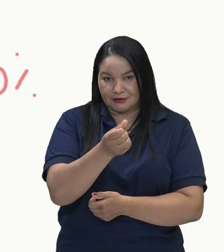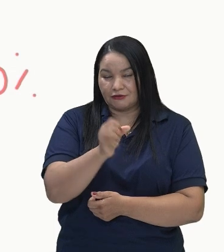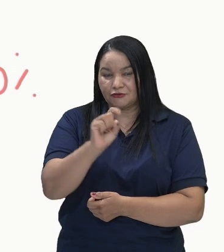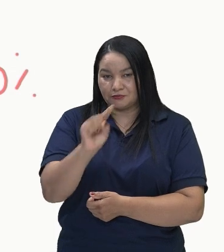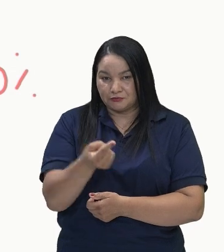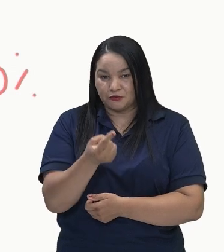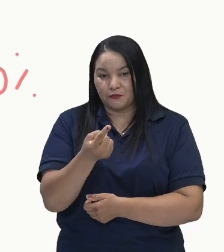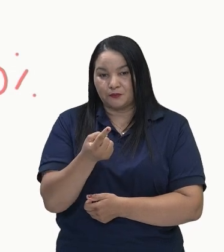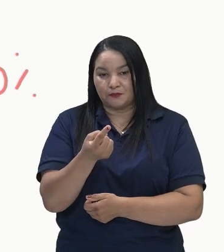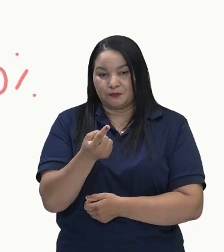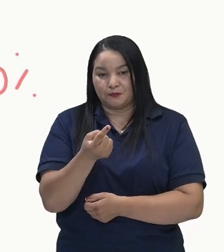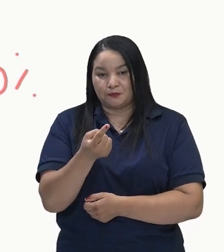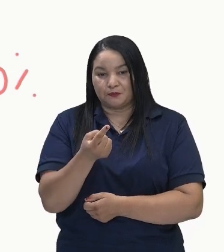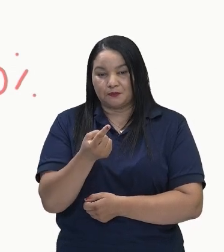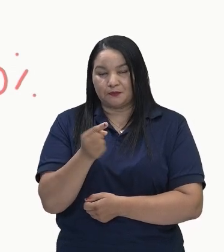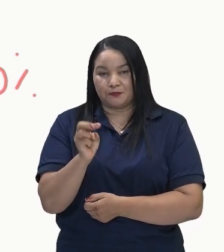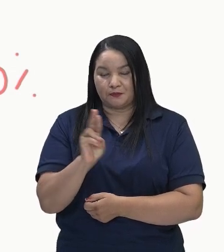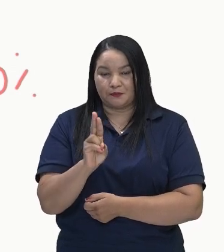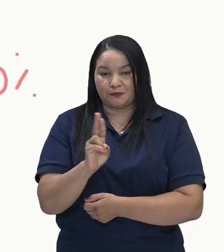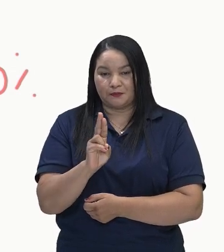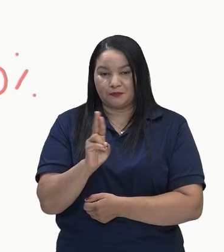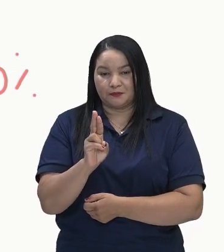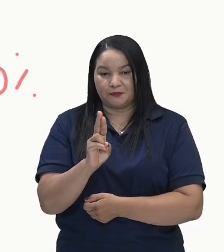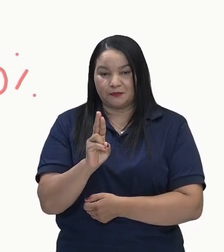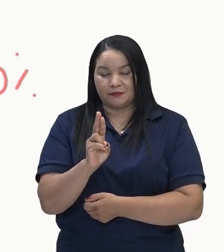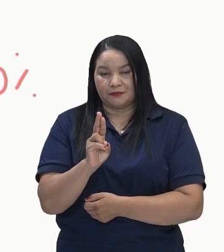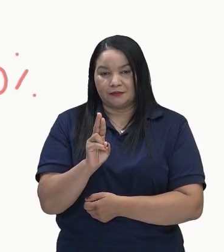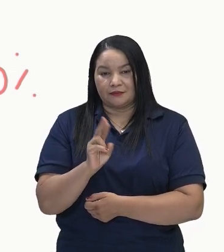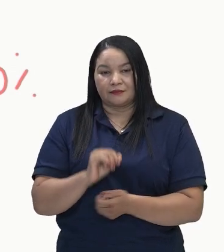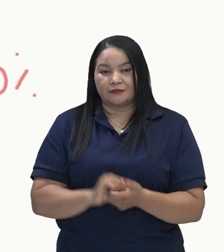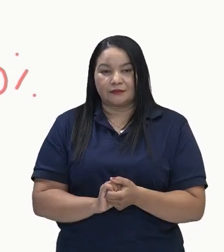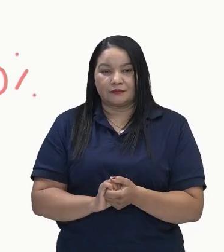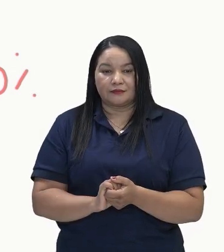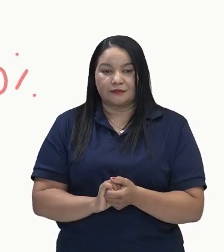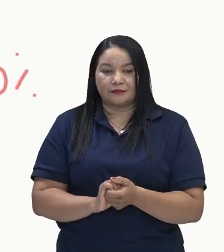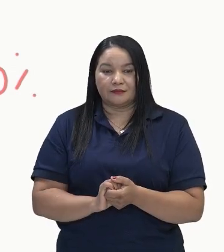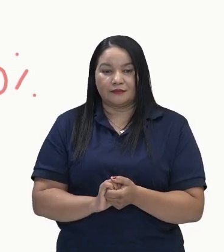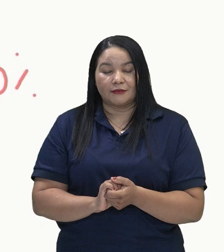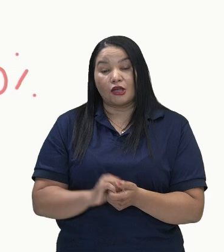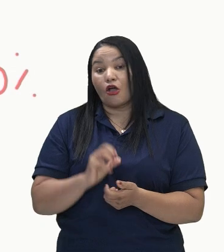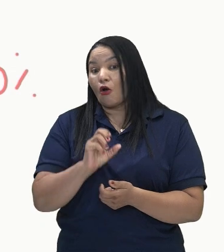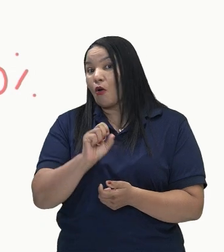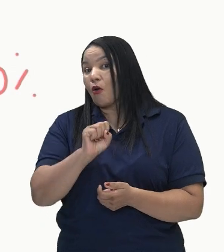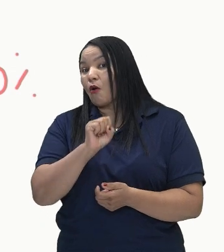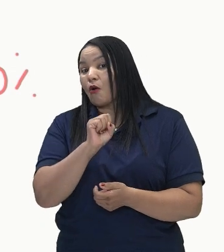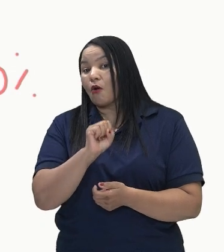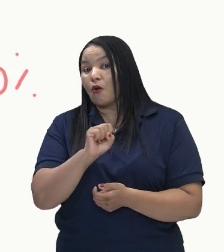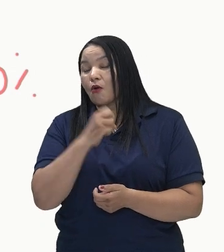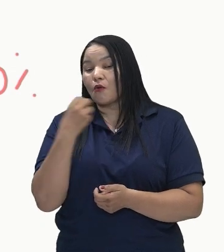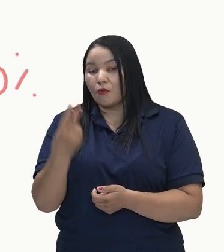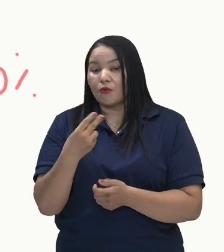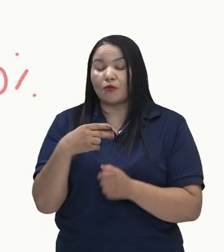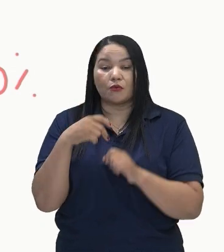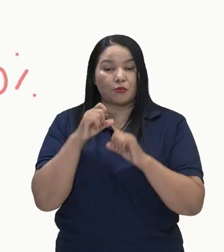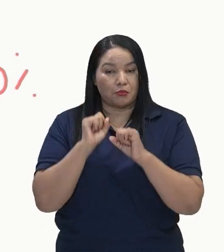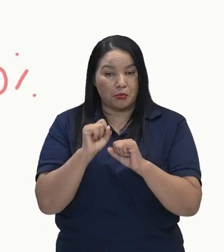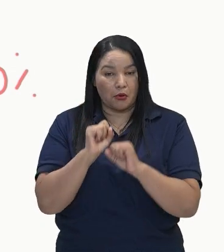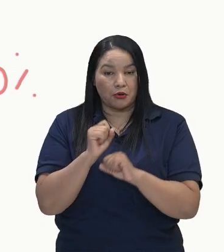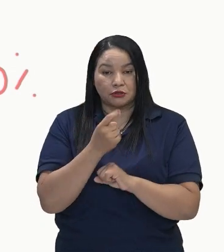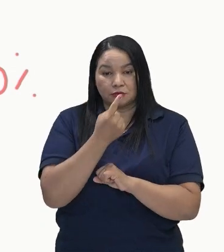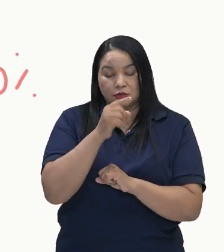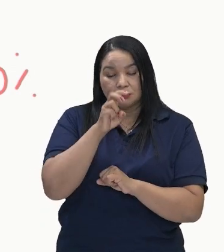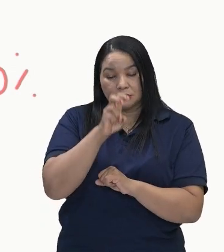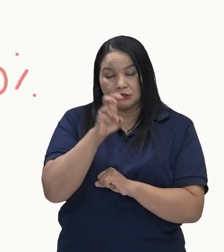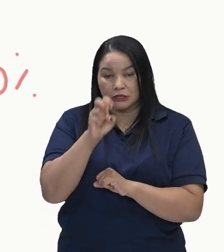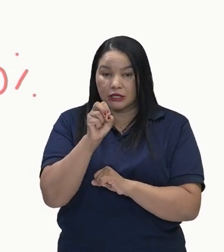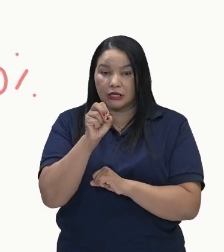R$6.000. Essa seria uma ideia. Ou simplesmente pegar 1.500 e multiplicar por 4. Tá